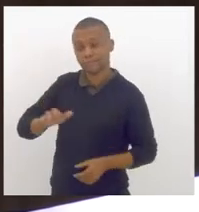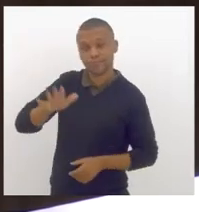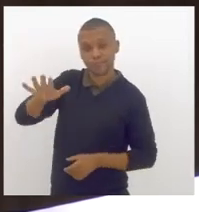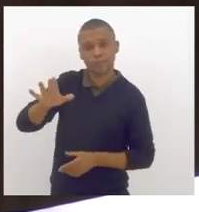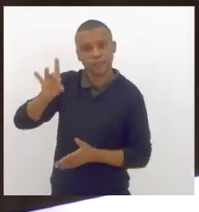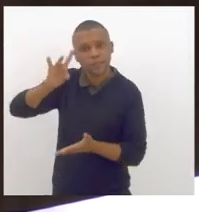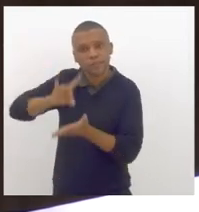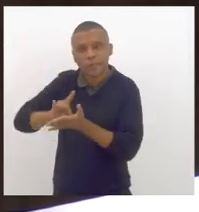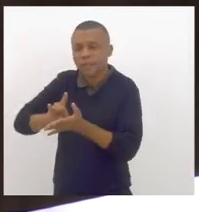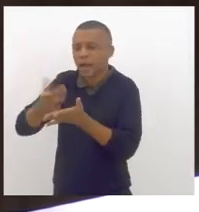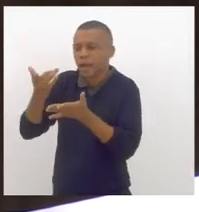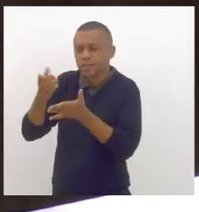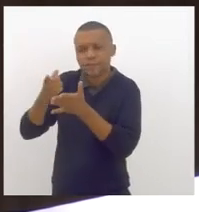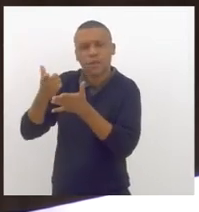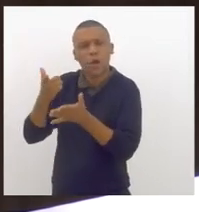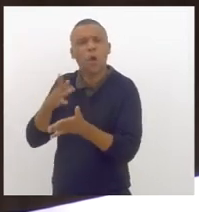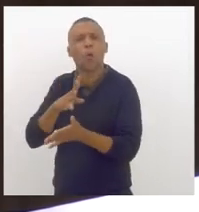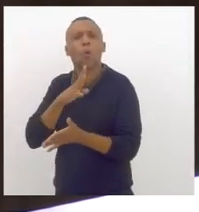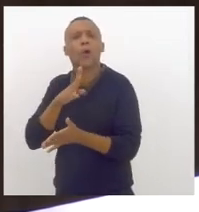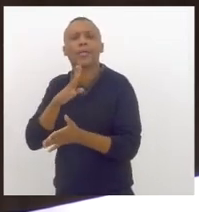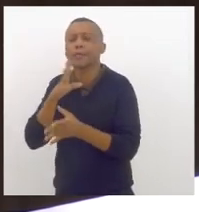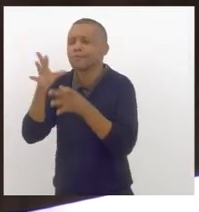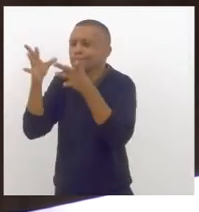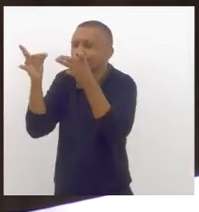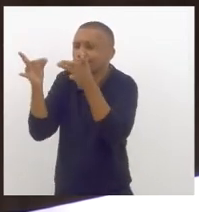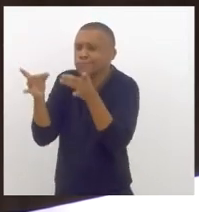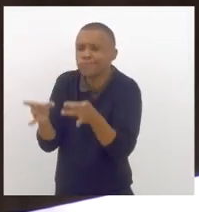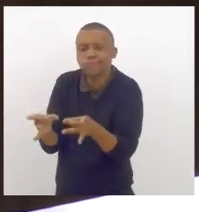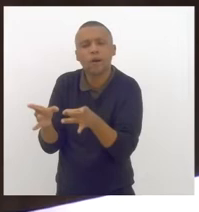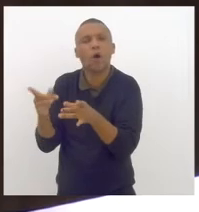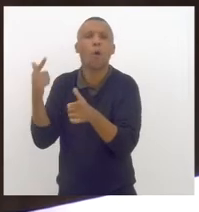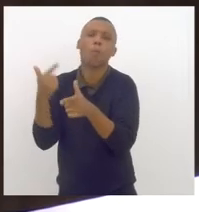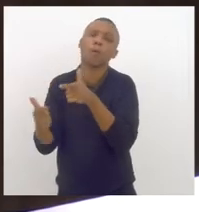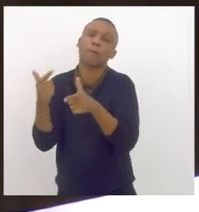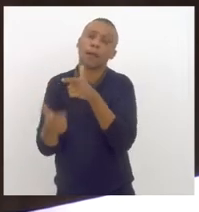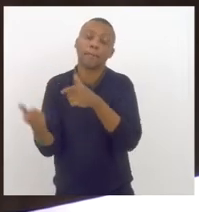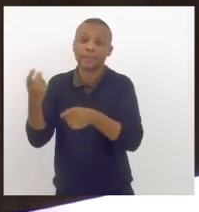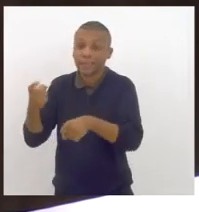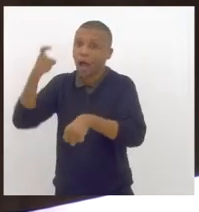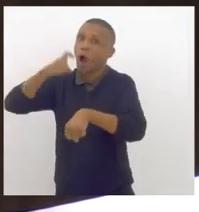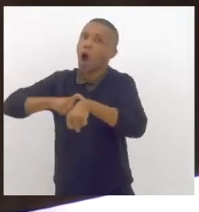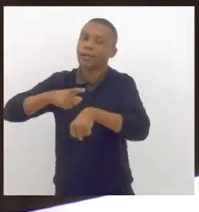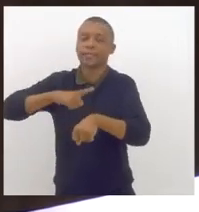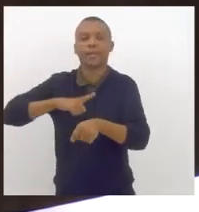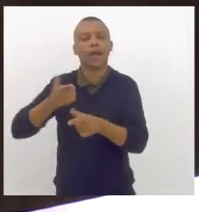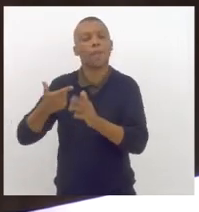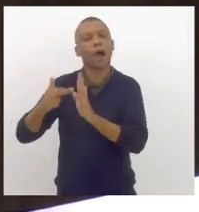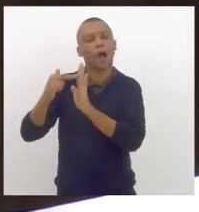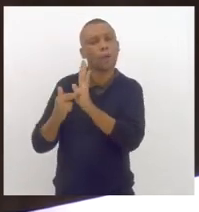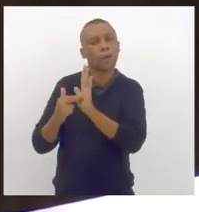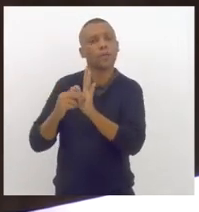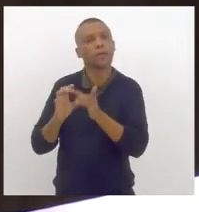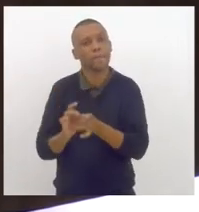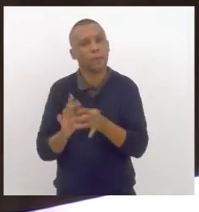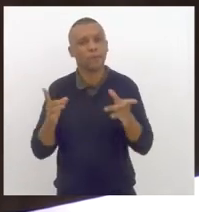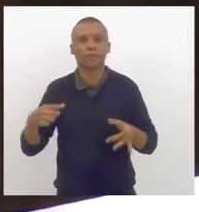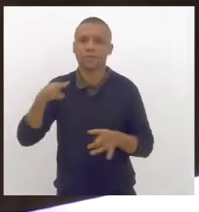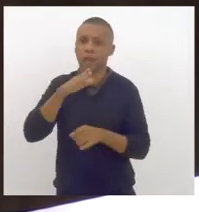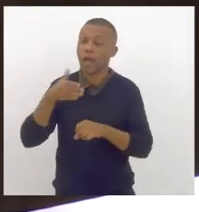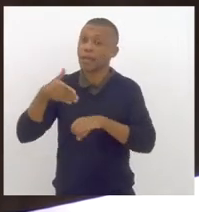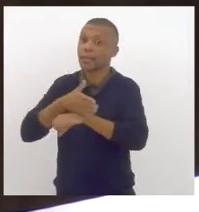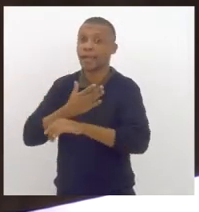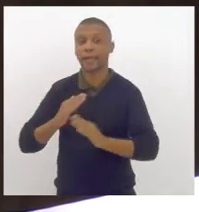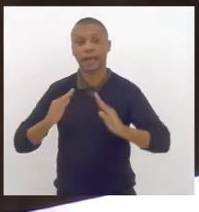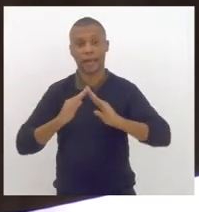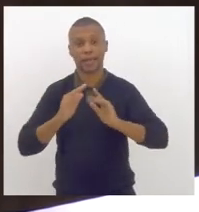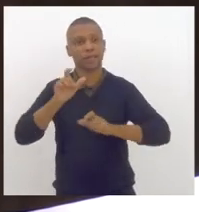mergulhado no problema, e já chegou a hora de ter uma regulamentação que permita você entrar nas casas das